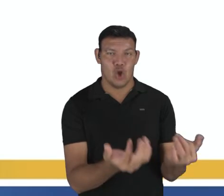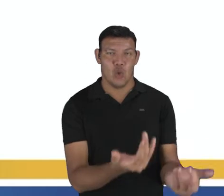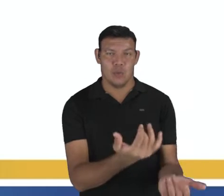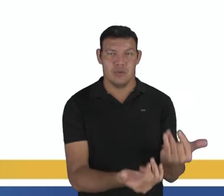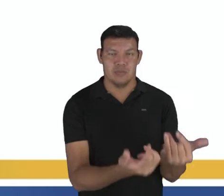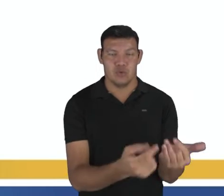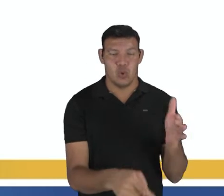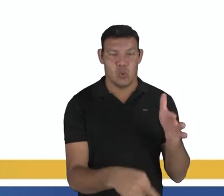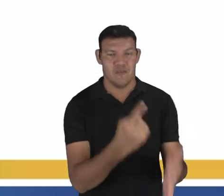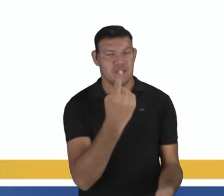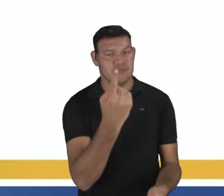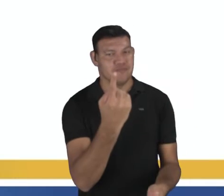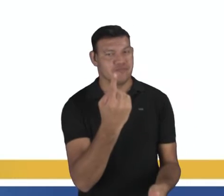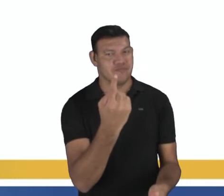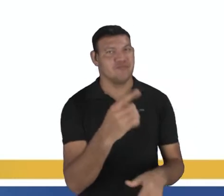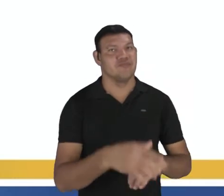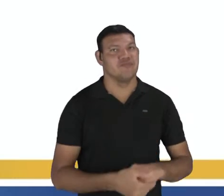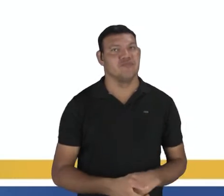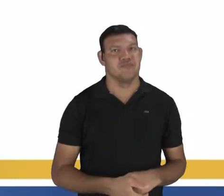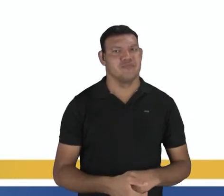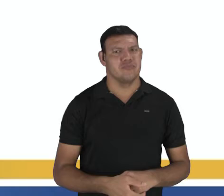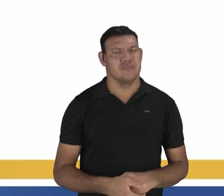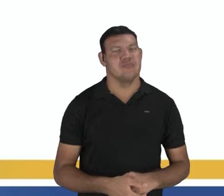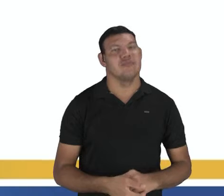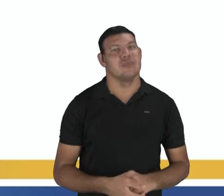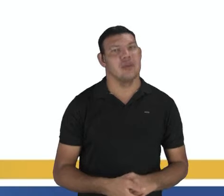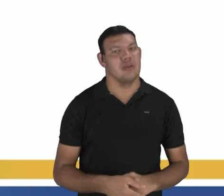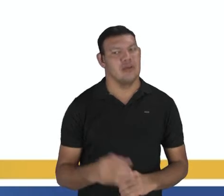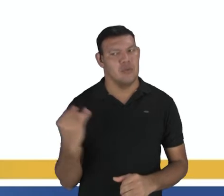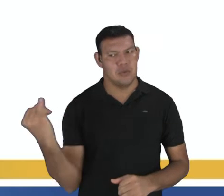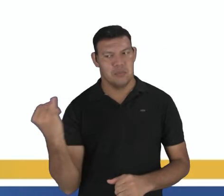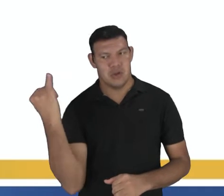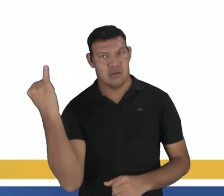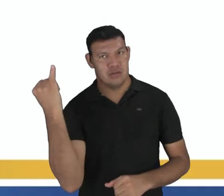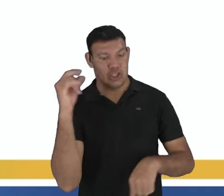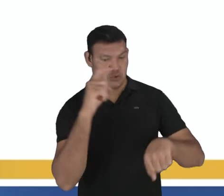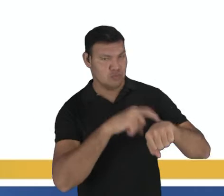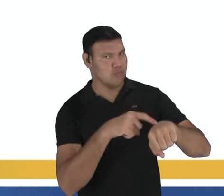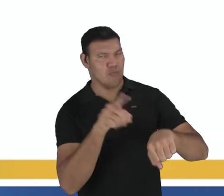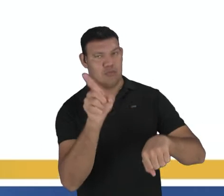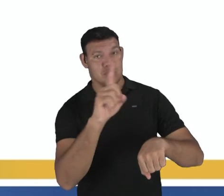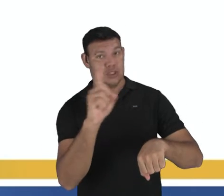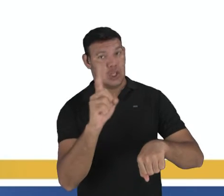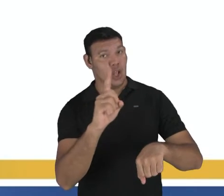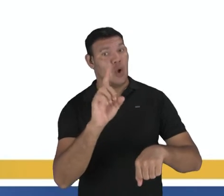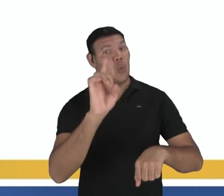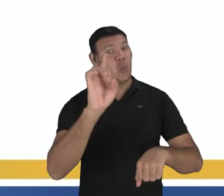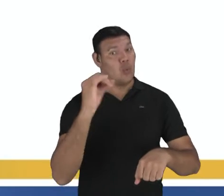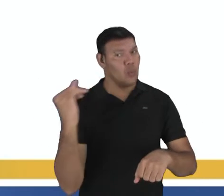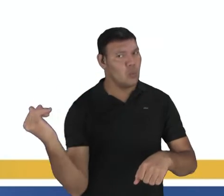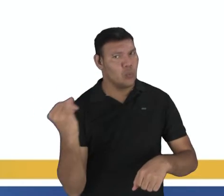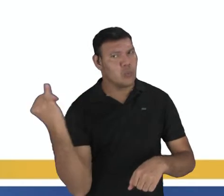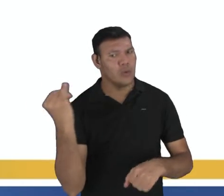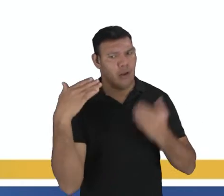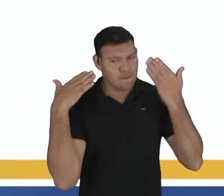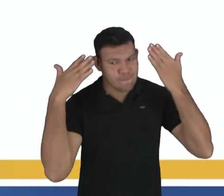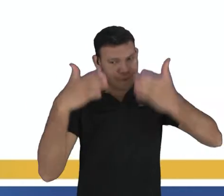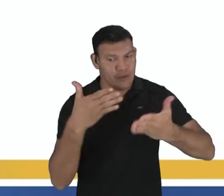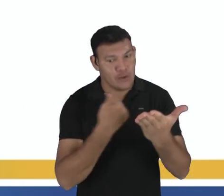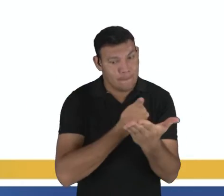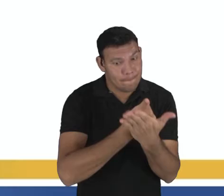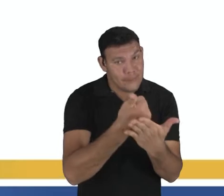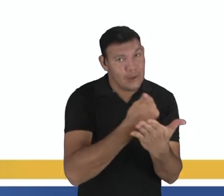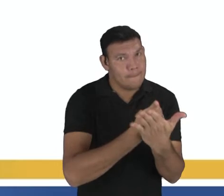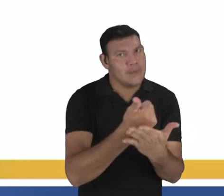foi ontem, sábado passado, ano passado, não. O tempo aí não é importante, não é preciso. O importante é a ação.